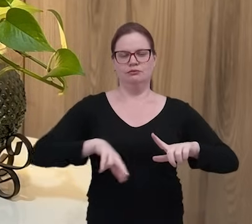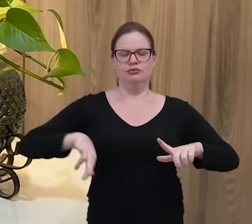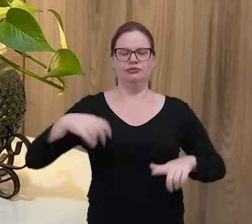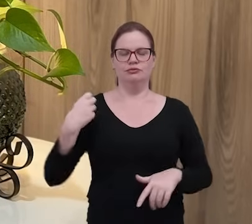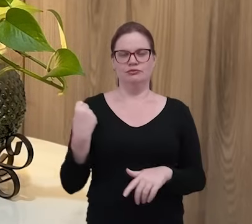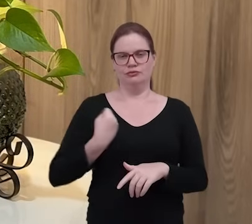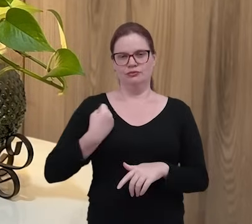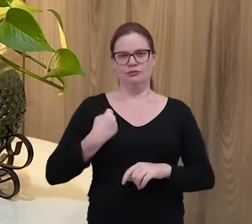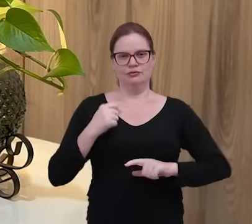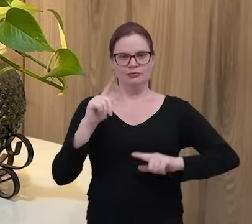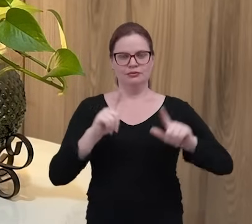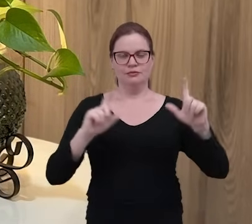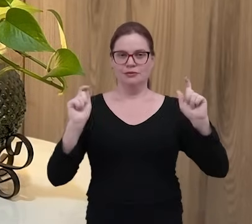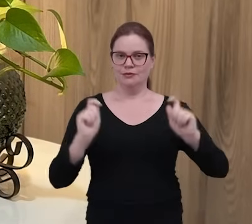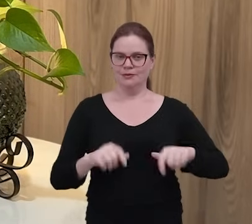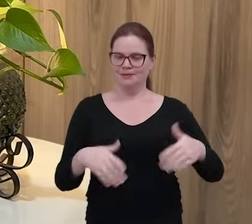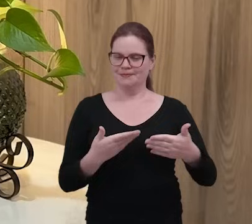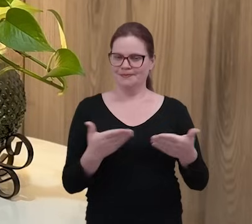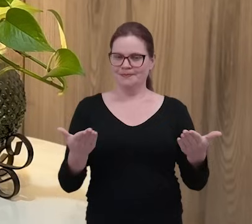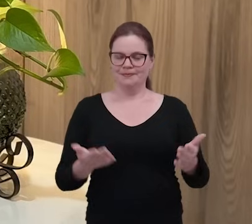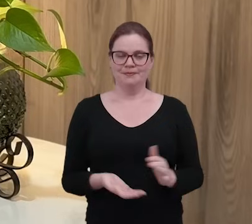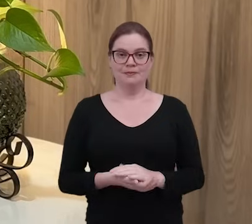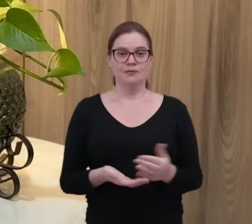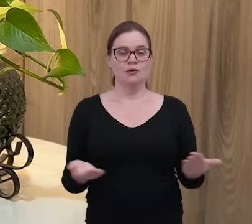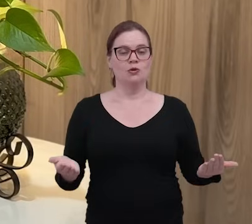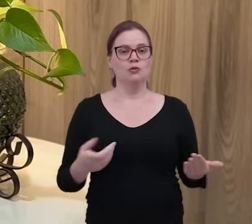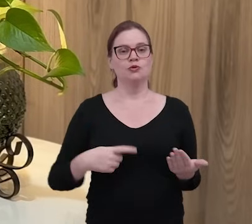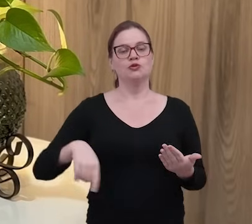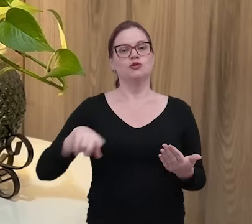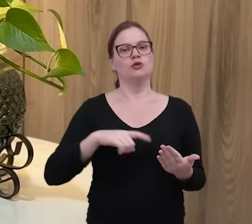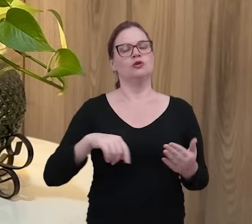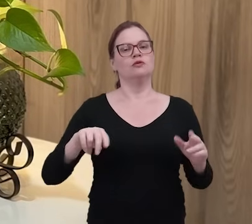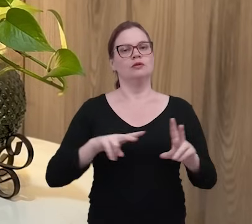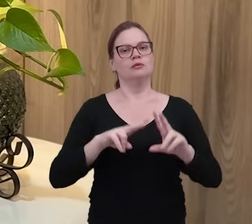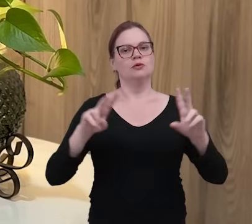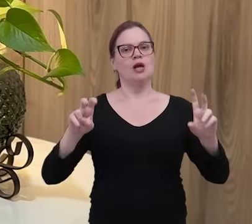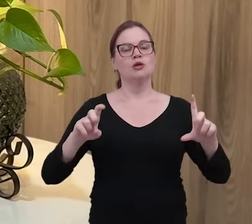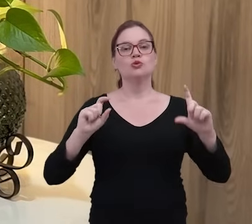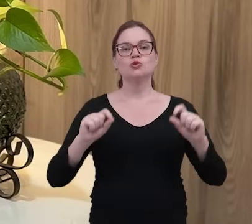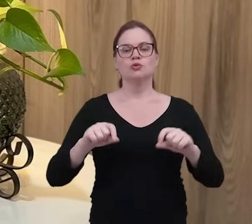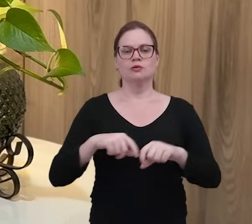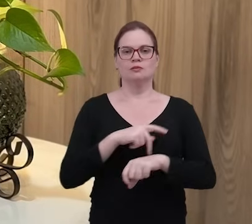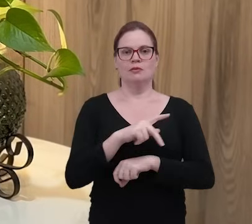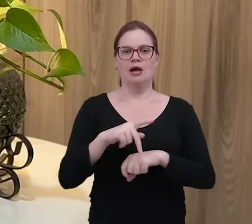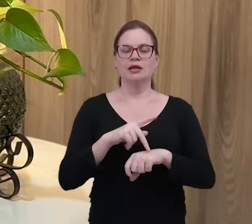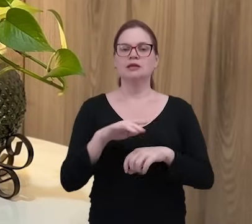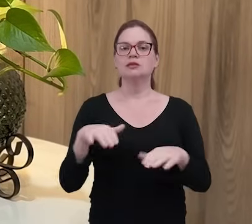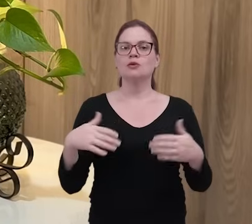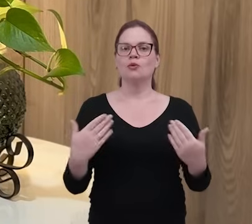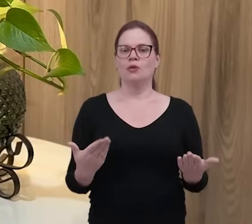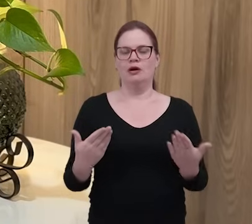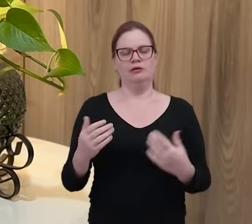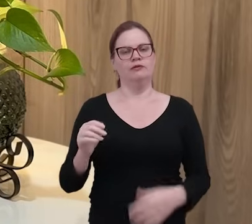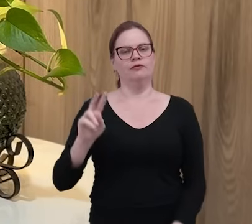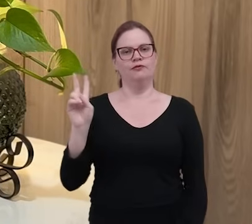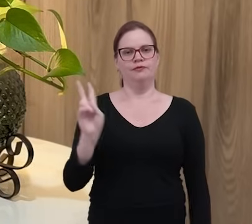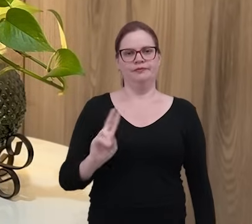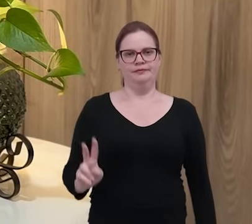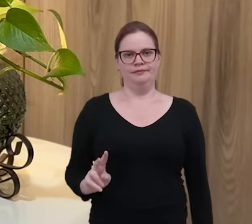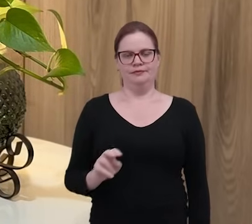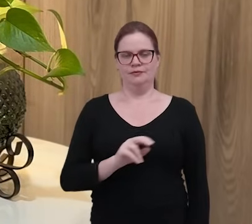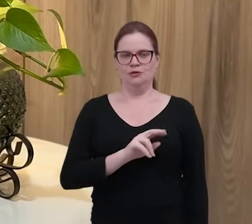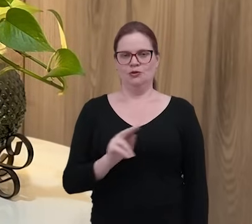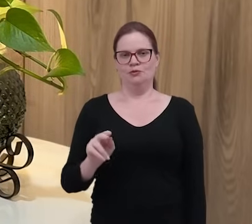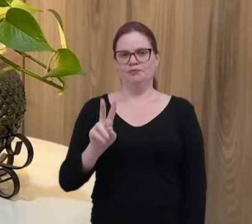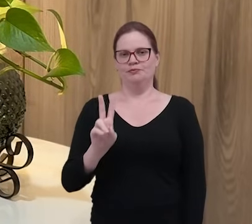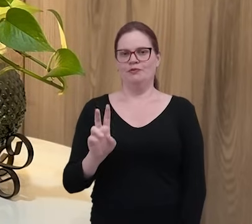TV Manaim. Hoje vamos falar sobre a obra do Espírito Santo na